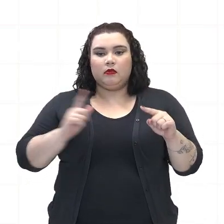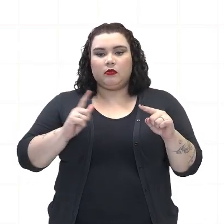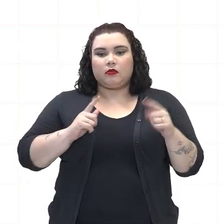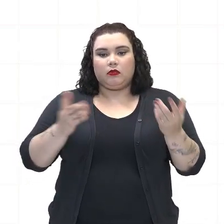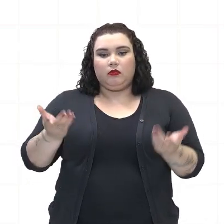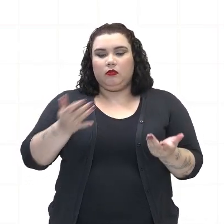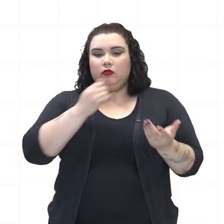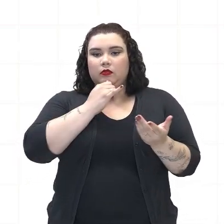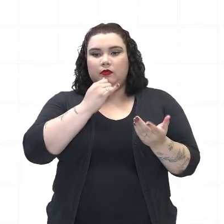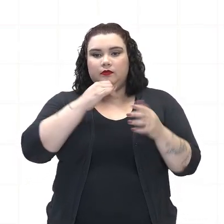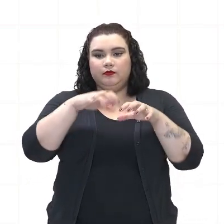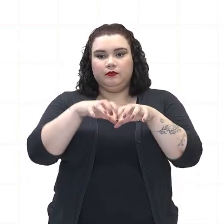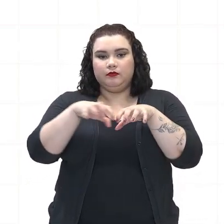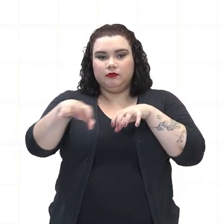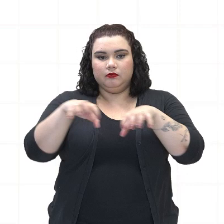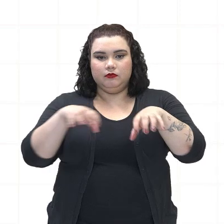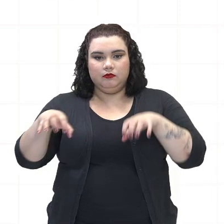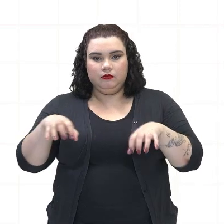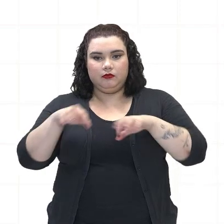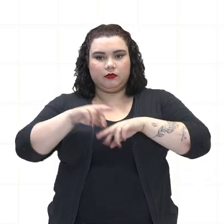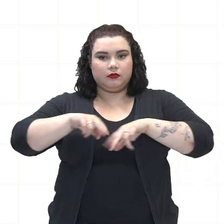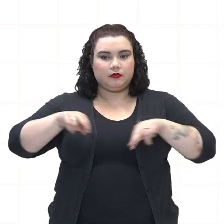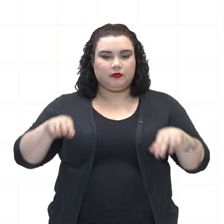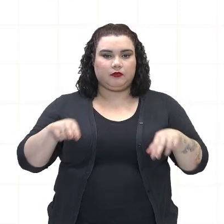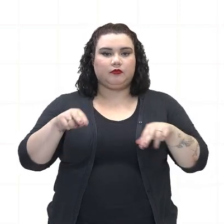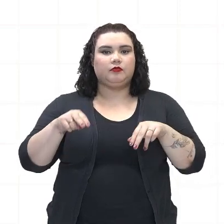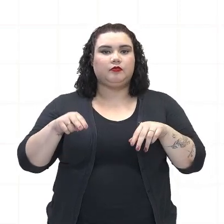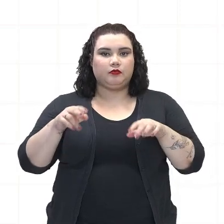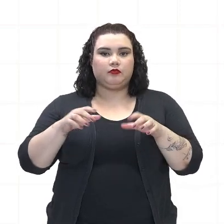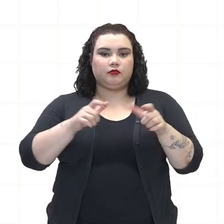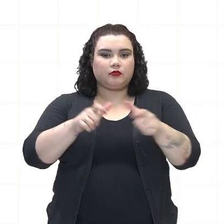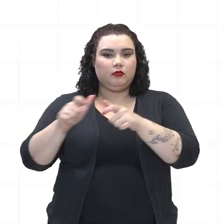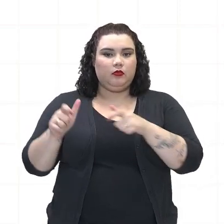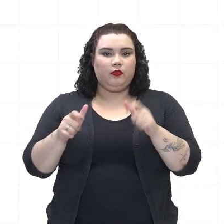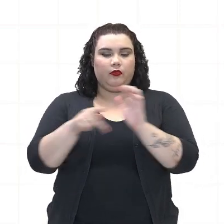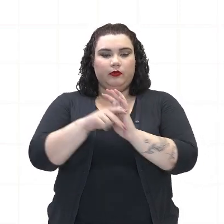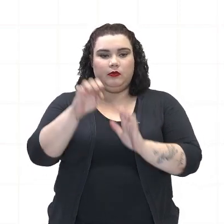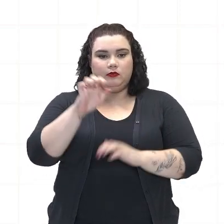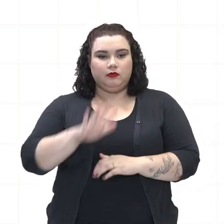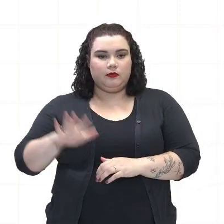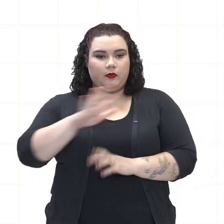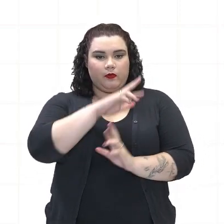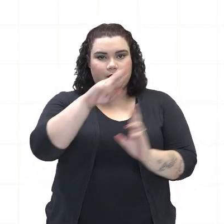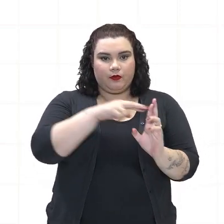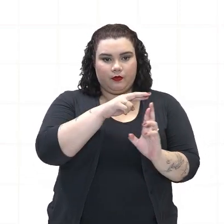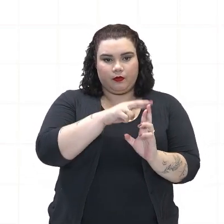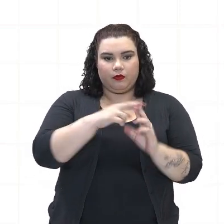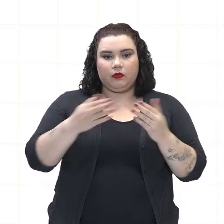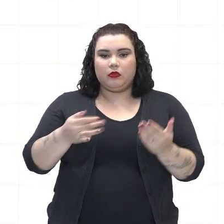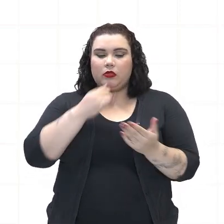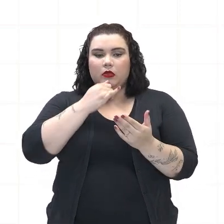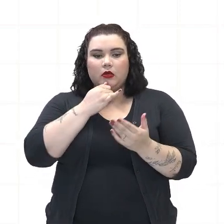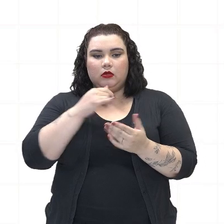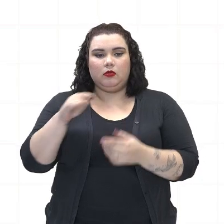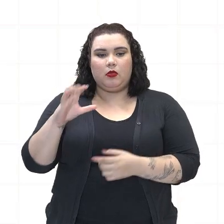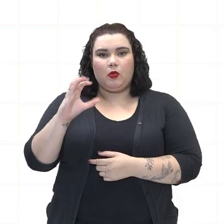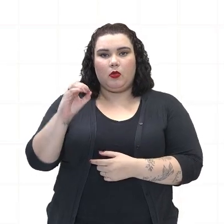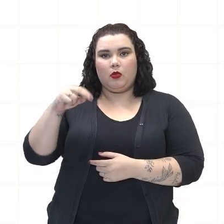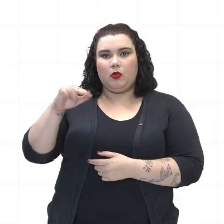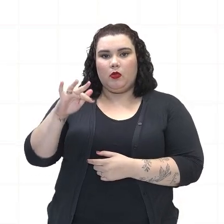basicamente dividido entre várias potências europeias, como é o caso ali da chamada Conferência de Berlim